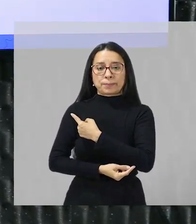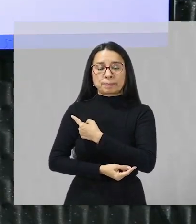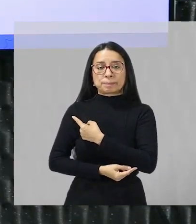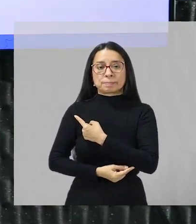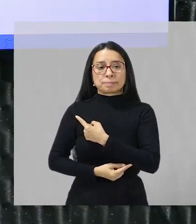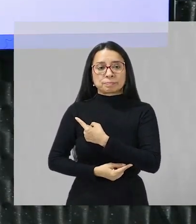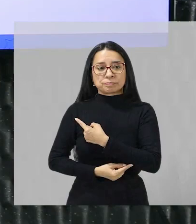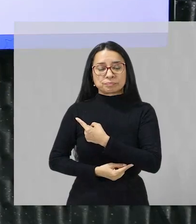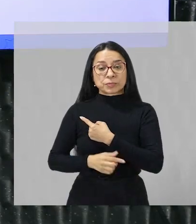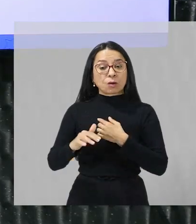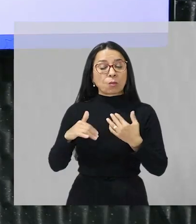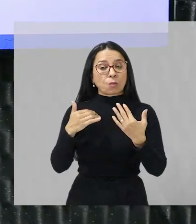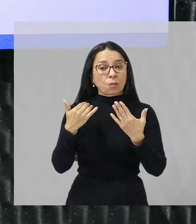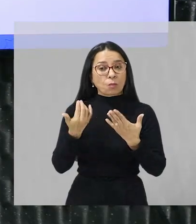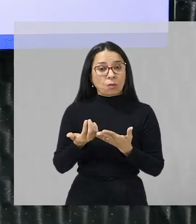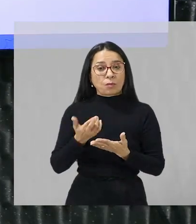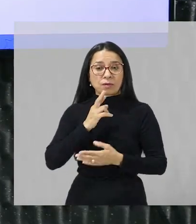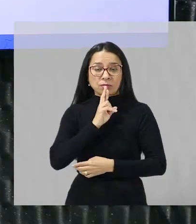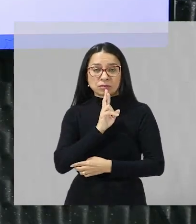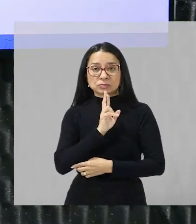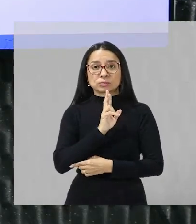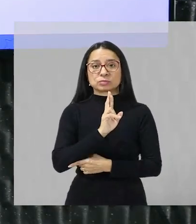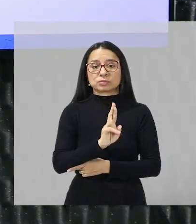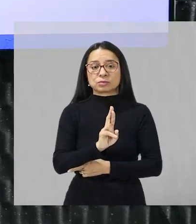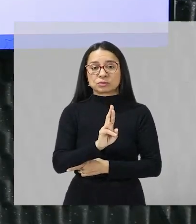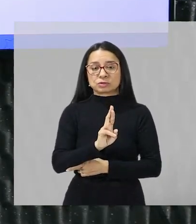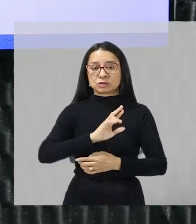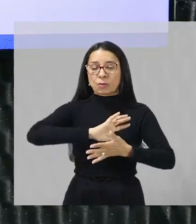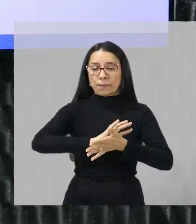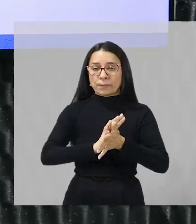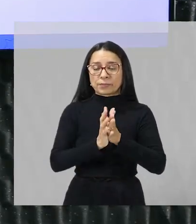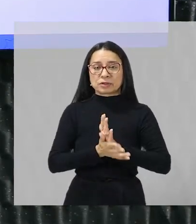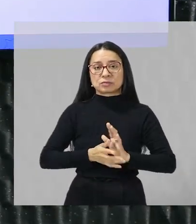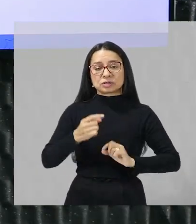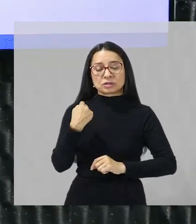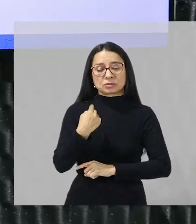é, o que embasa, o que dá embasamento, o